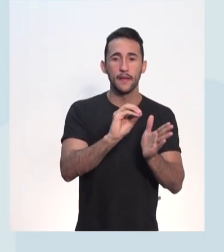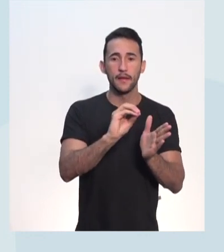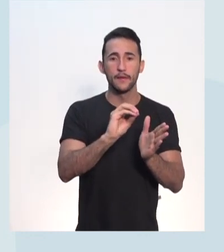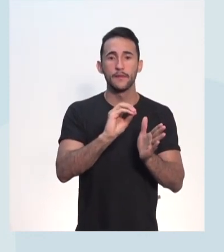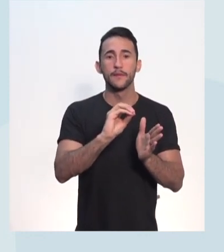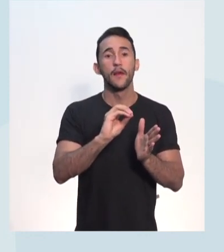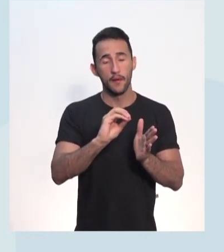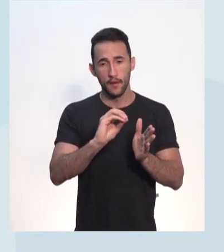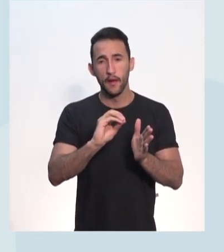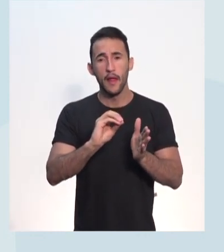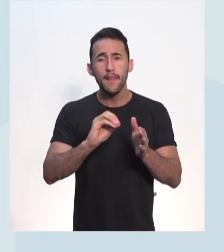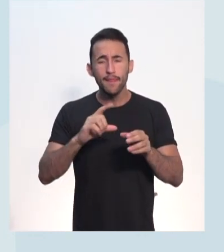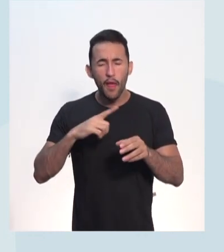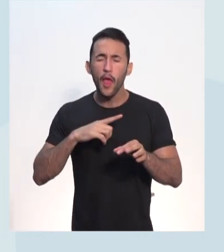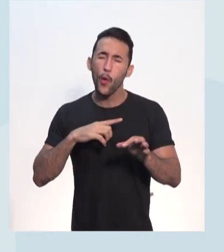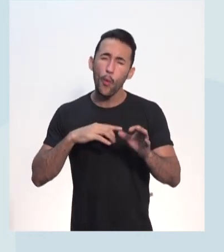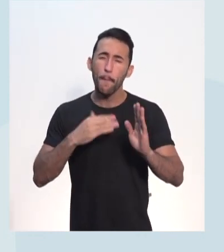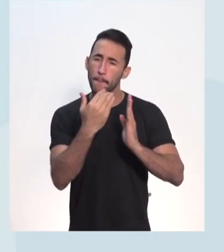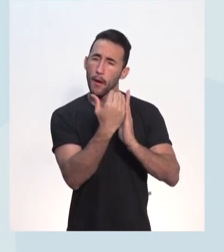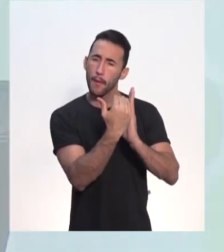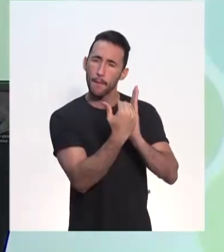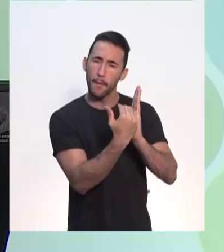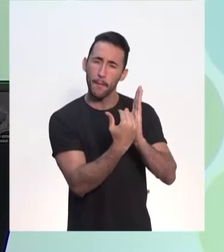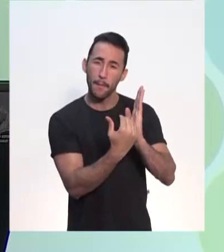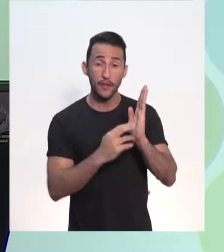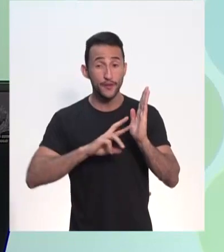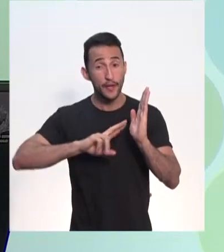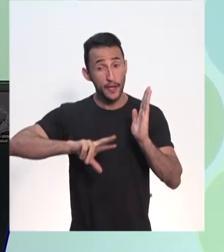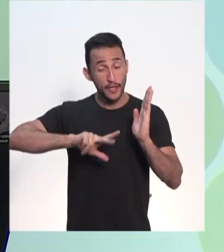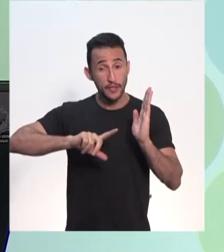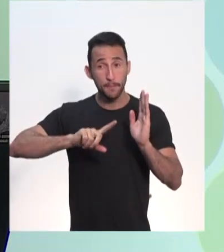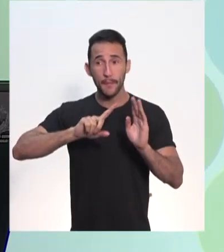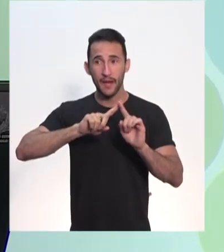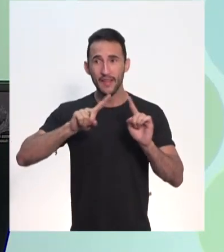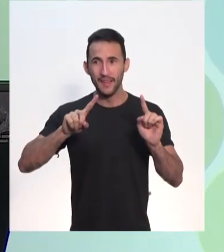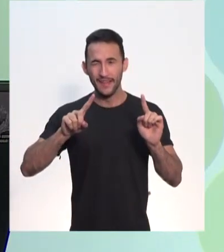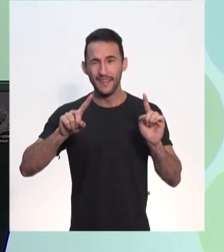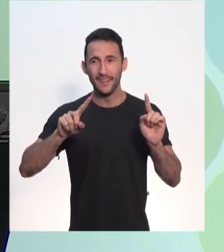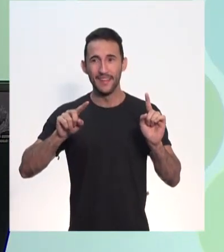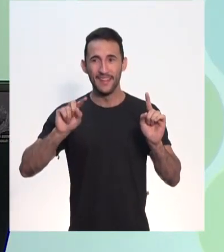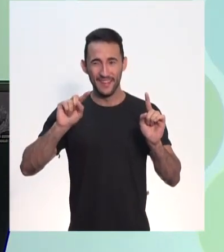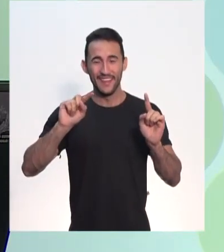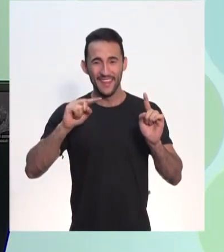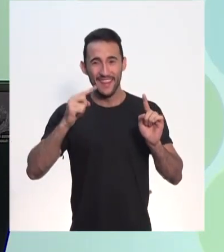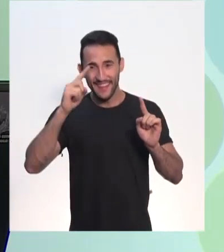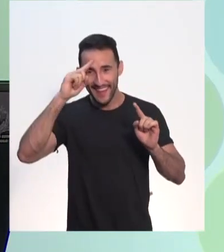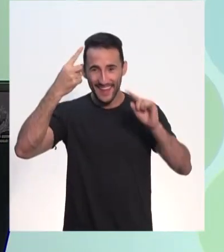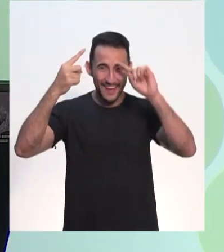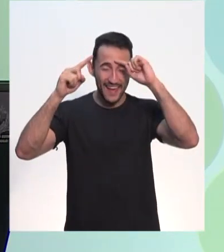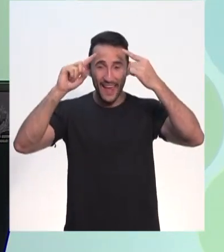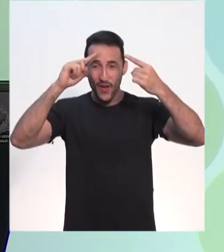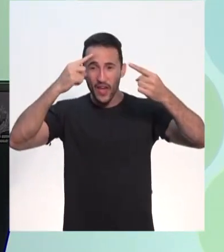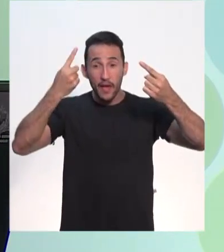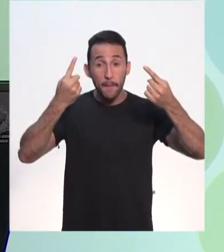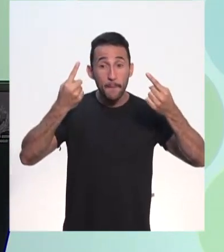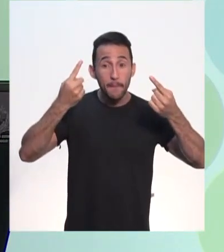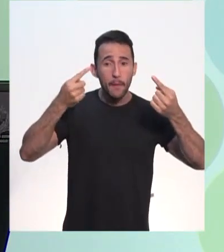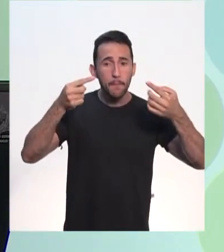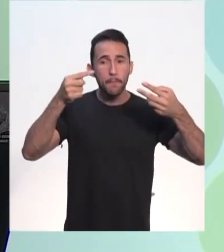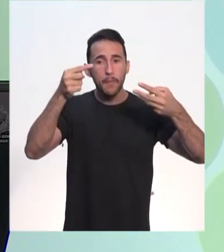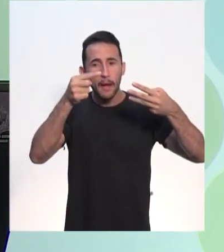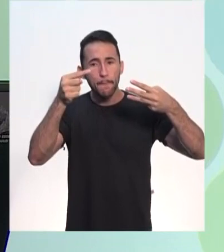temos uma programação um pouco diferenciada, e a ideia é que a gente resgate os pontos que foram discutidos no planejamento,